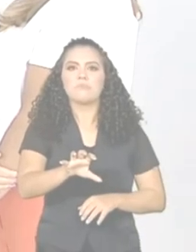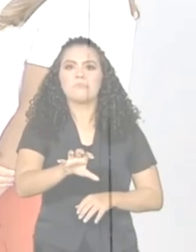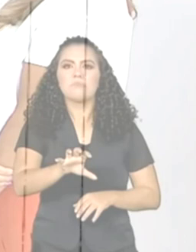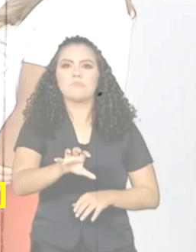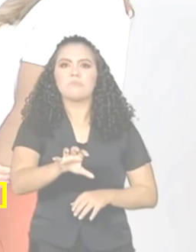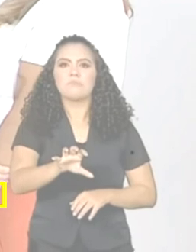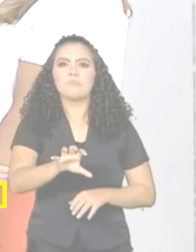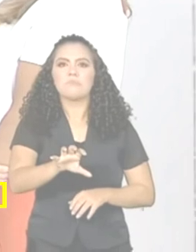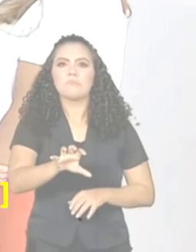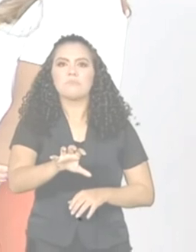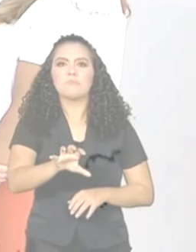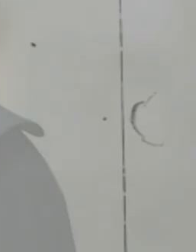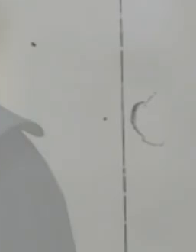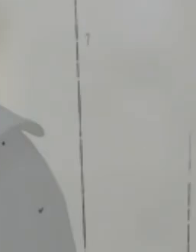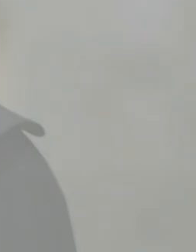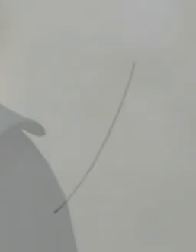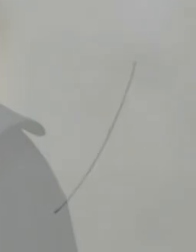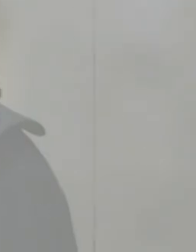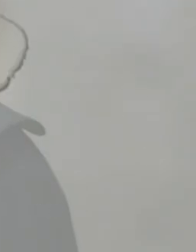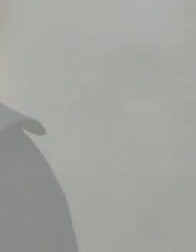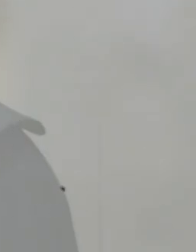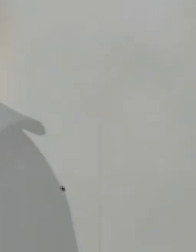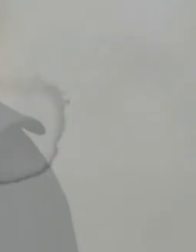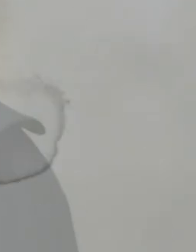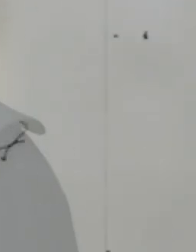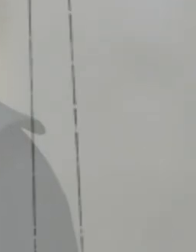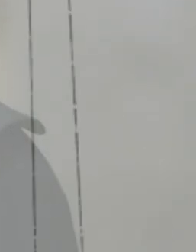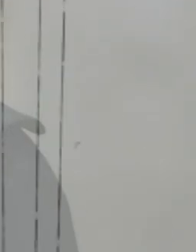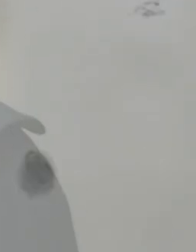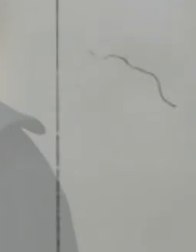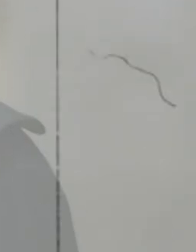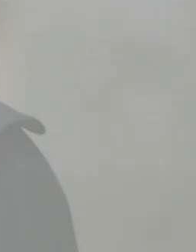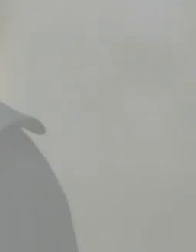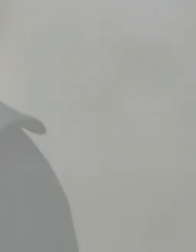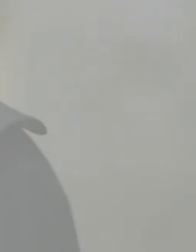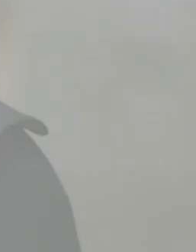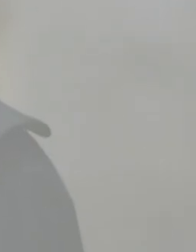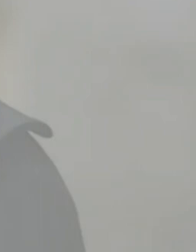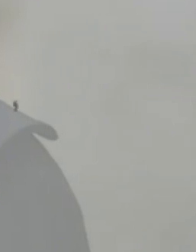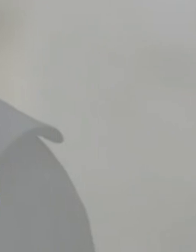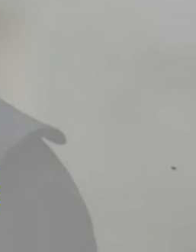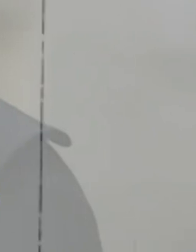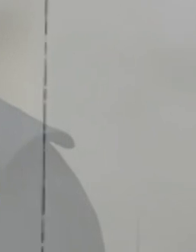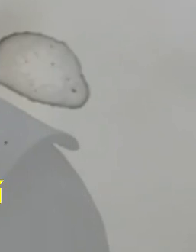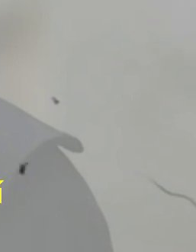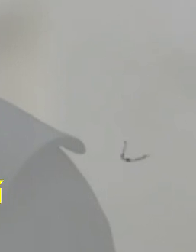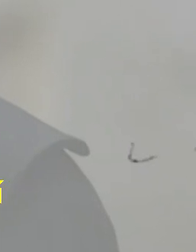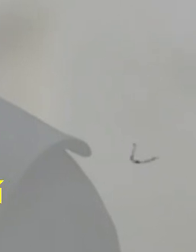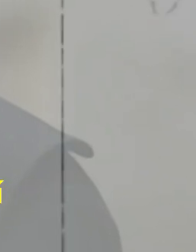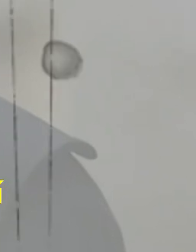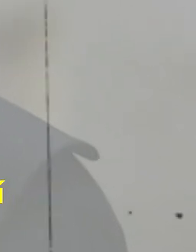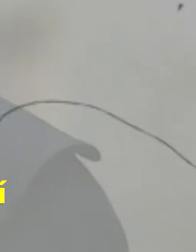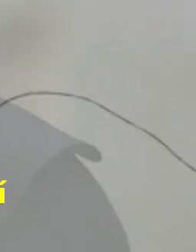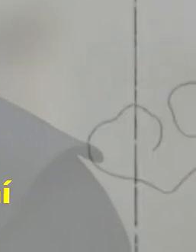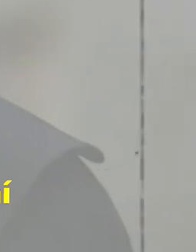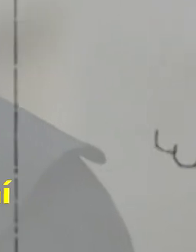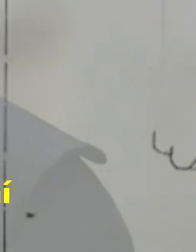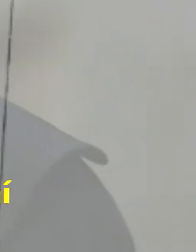fevereiro, ele, Lewandowski, já vai ter uma equipe montada, ele vai conversar comigo e aí